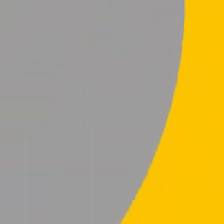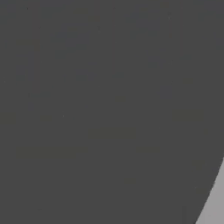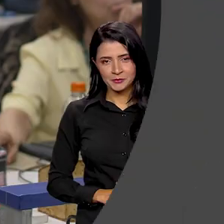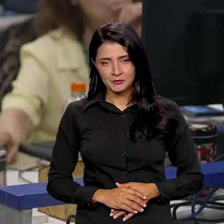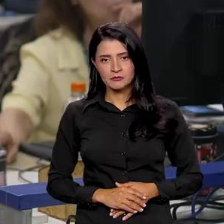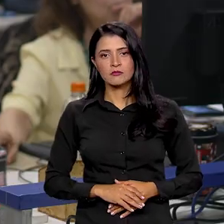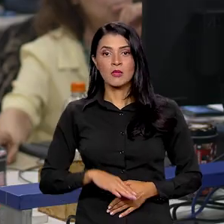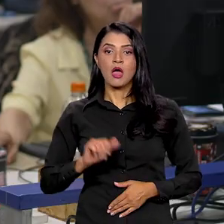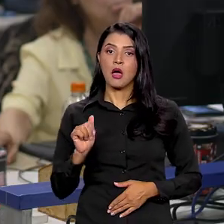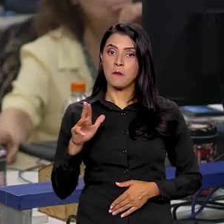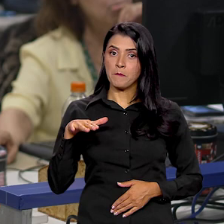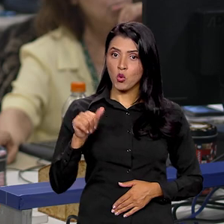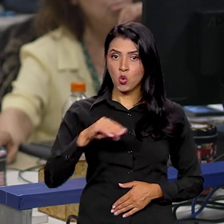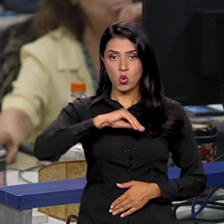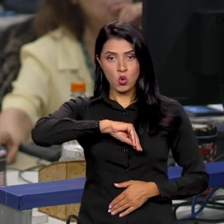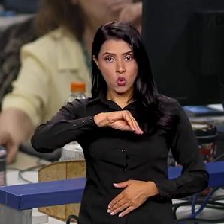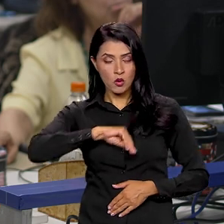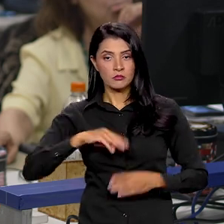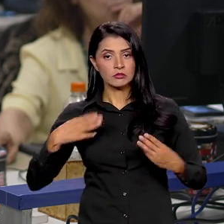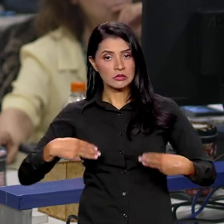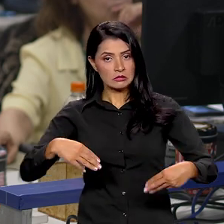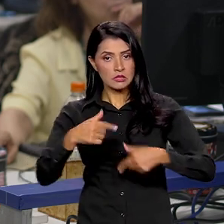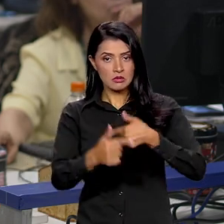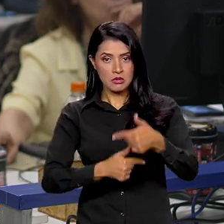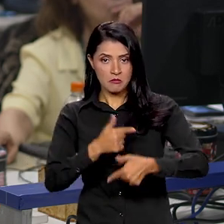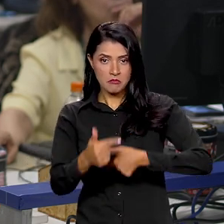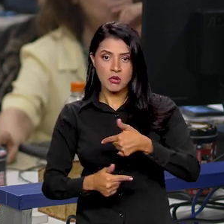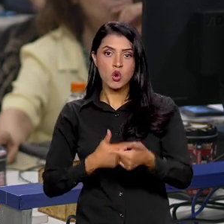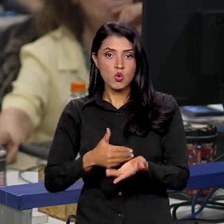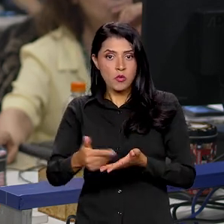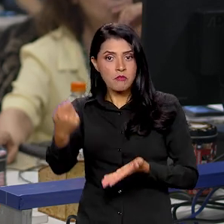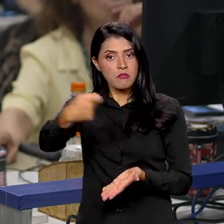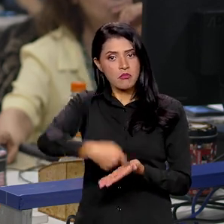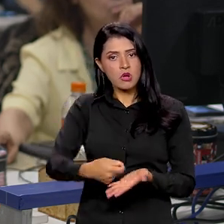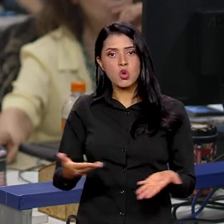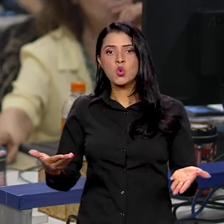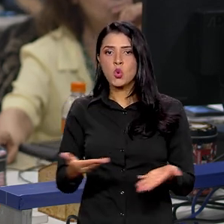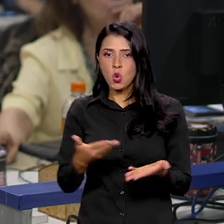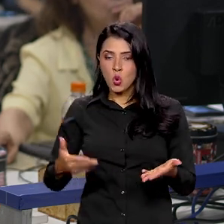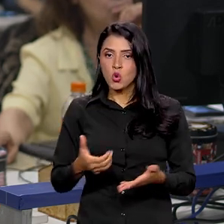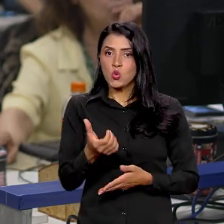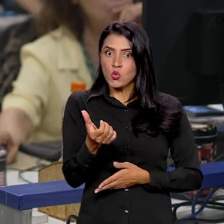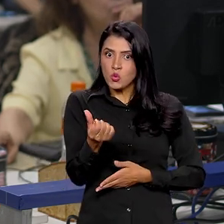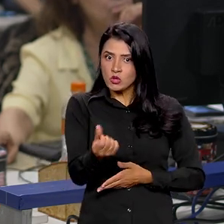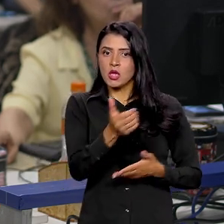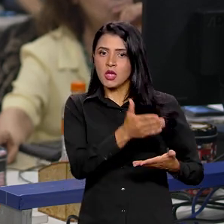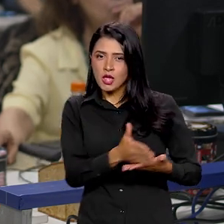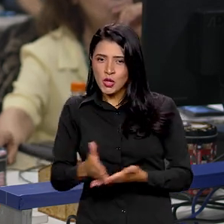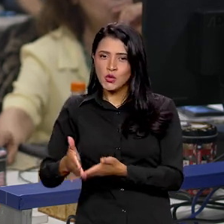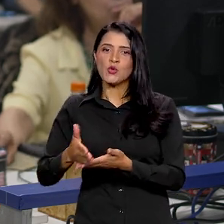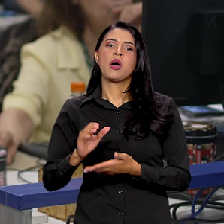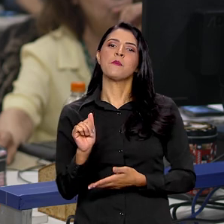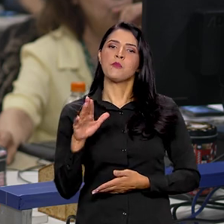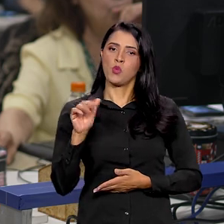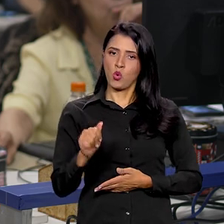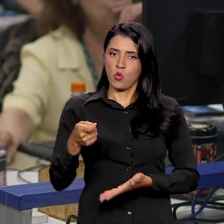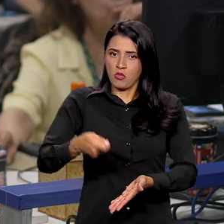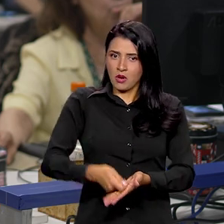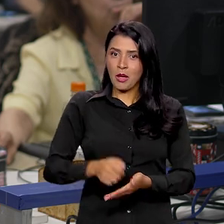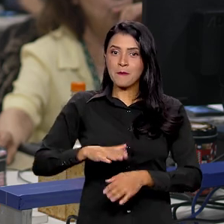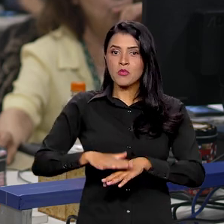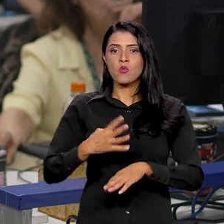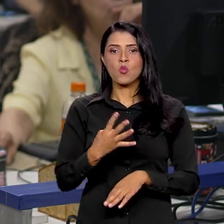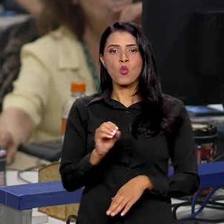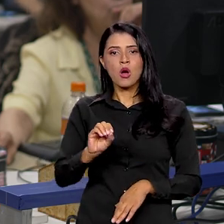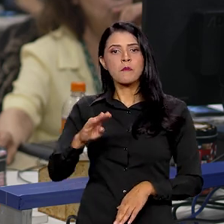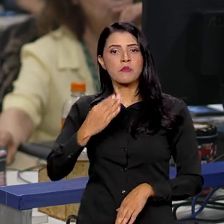eficiente. Abono salarial. O Ministério do Trabalho e Emprego começa a pagar hoje o sexto lote do abono salarial.